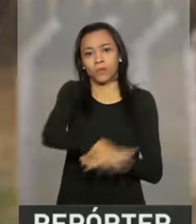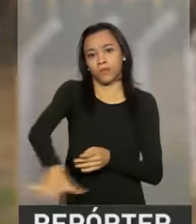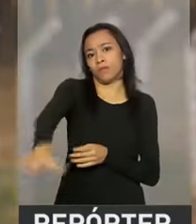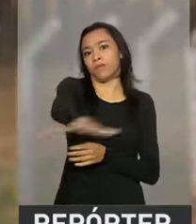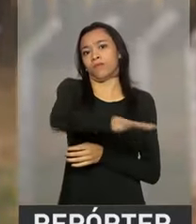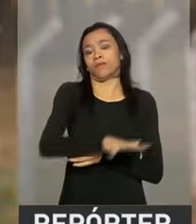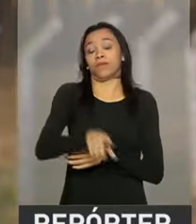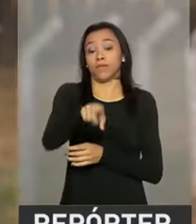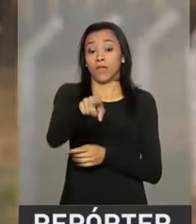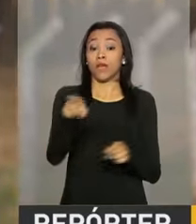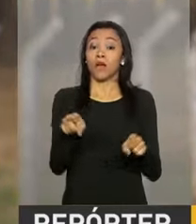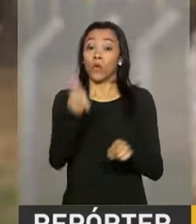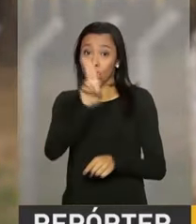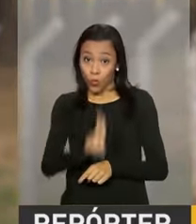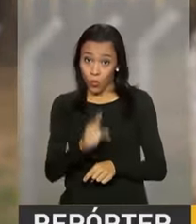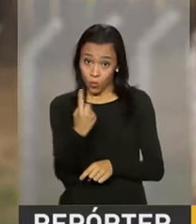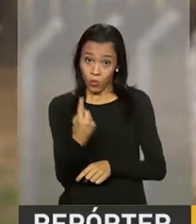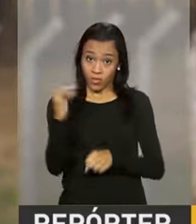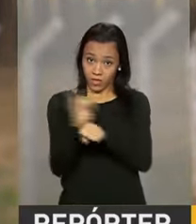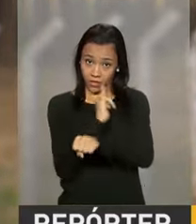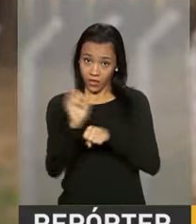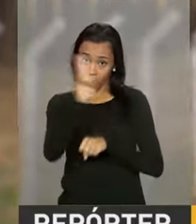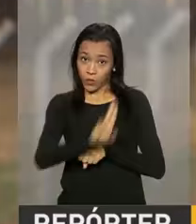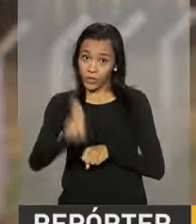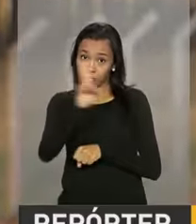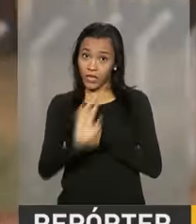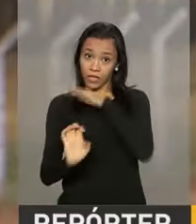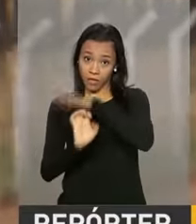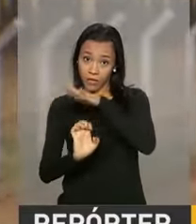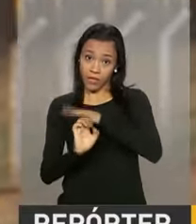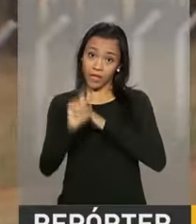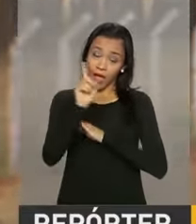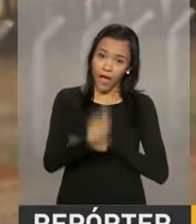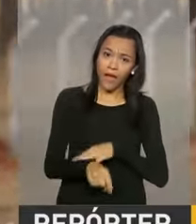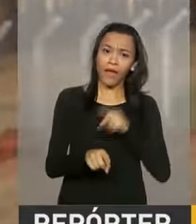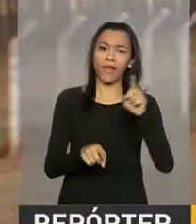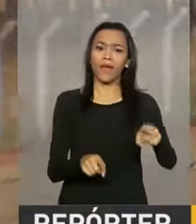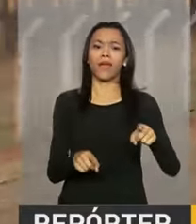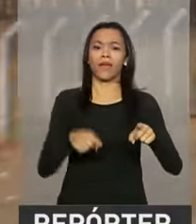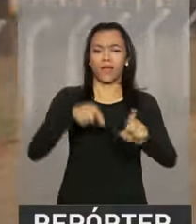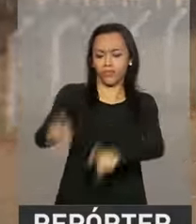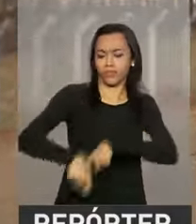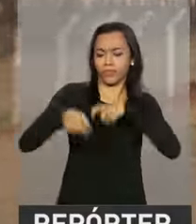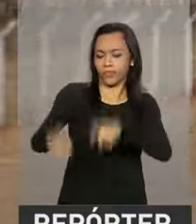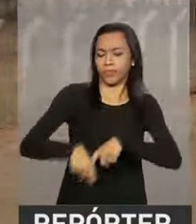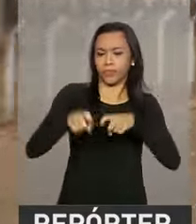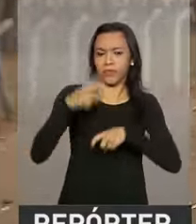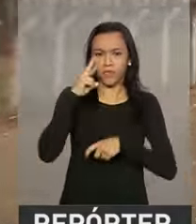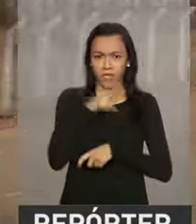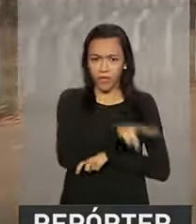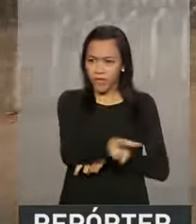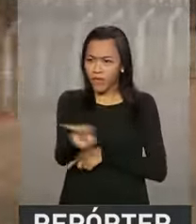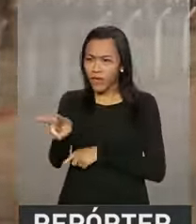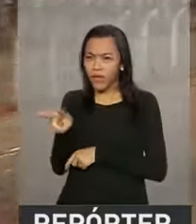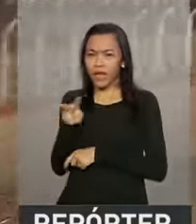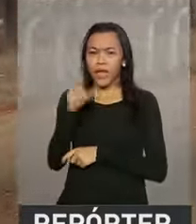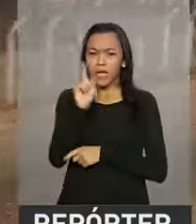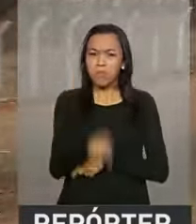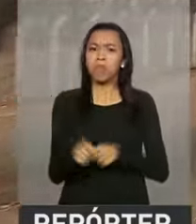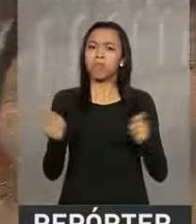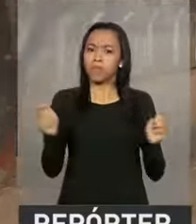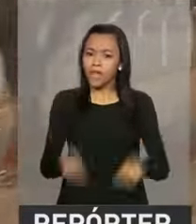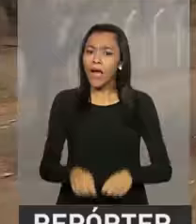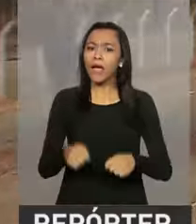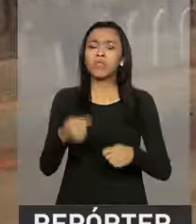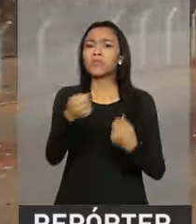dos sistemas utilizados pela Embrapa é a integração lavoura, pecuária e floresta. Aqui, a produção de grãos pode ser multiplicada